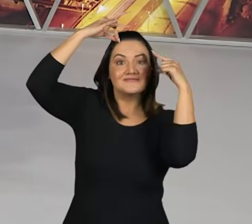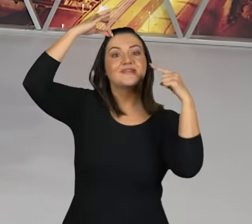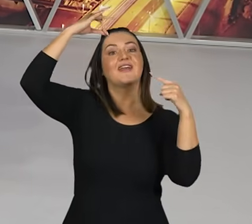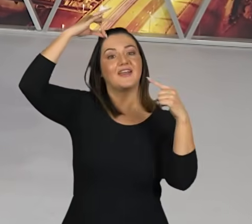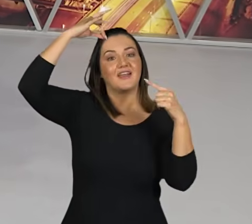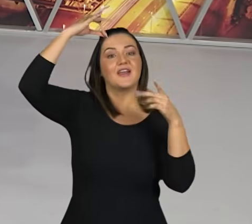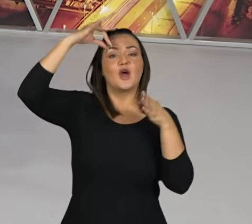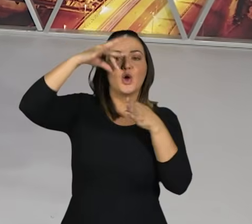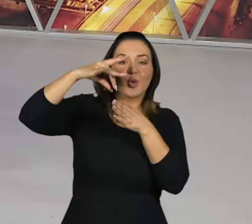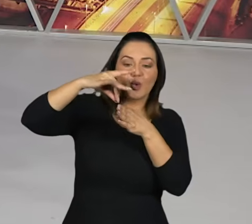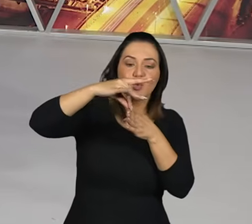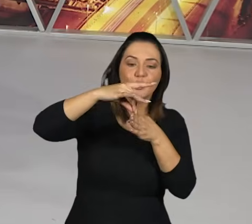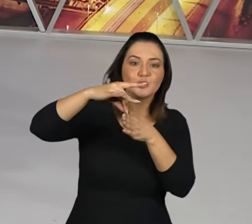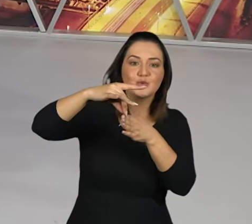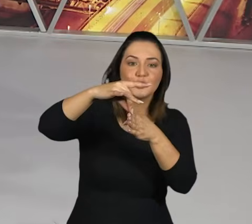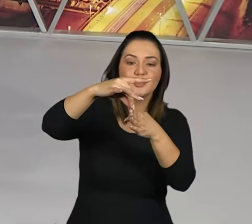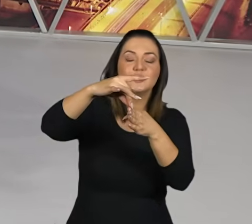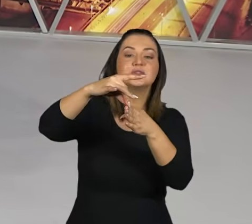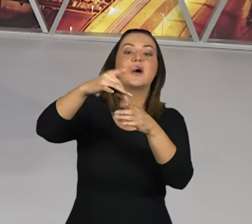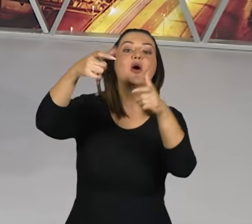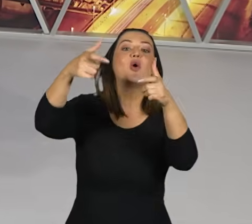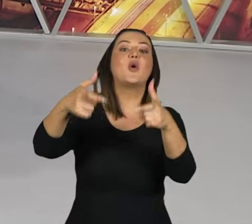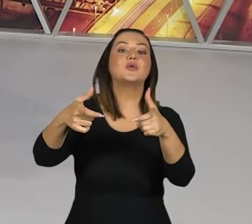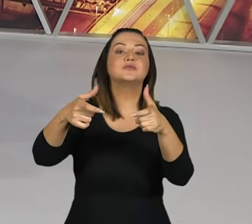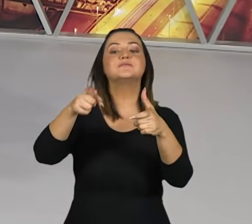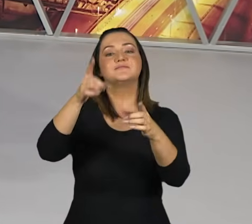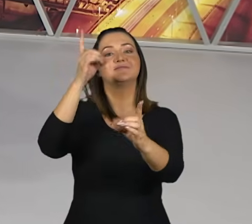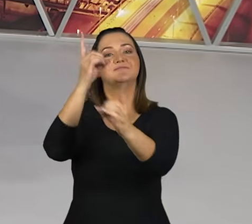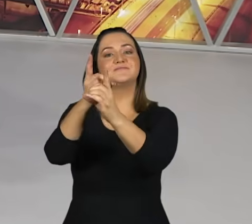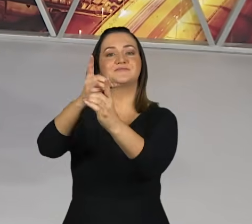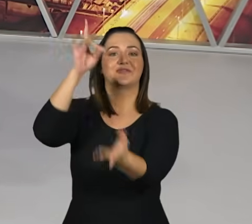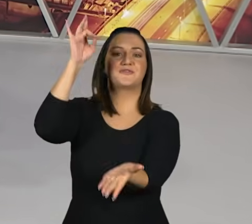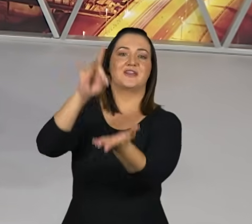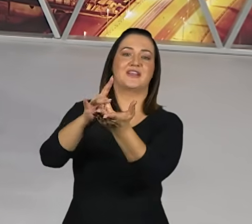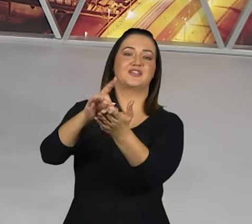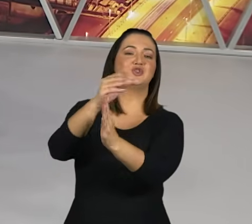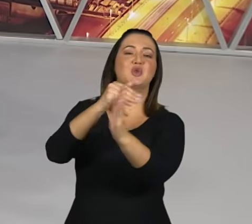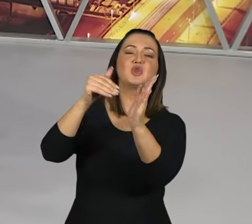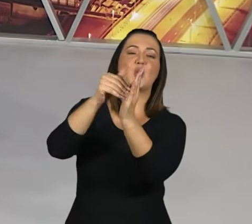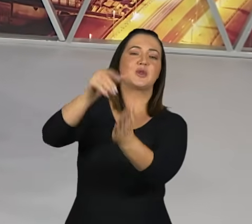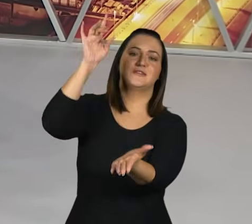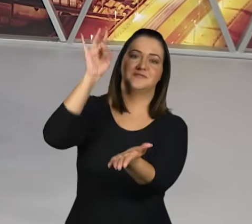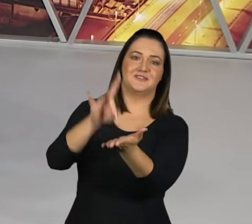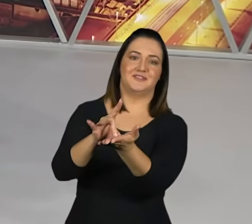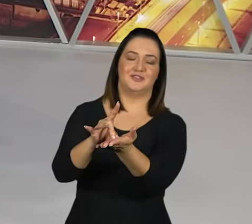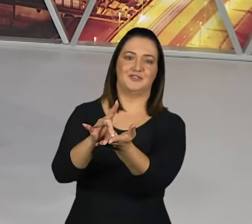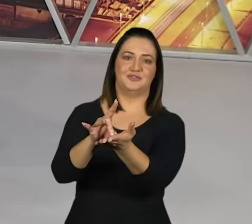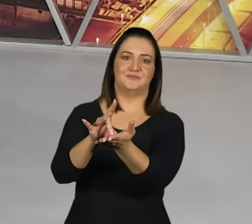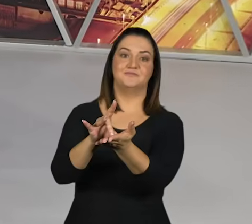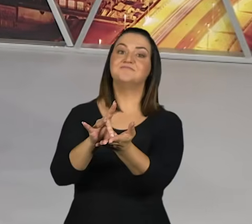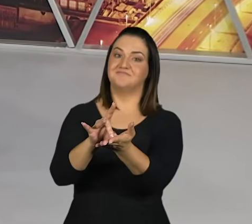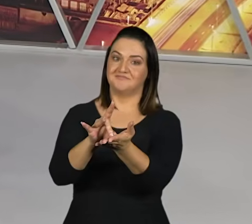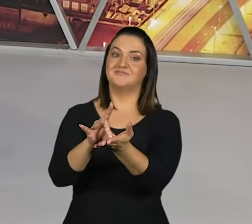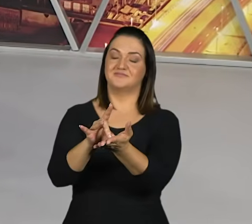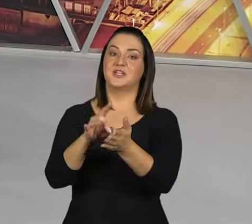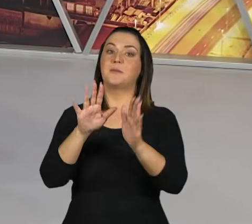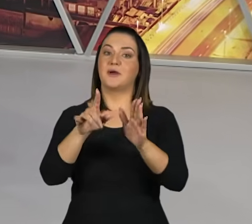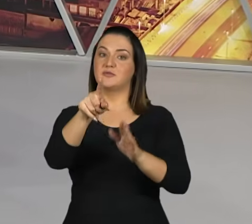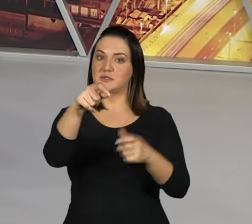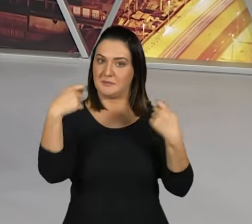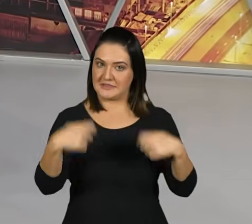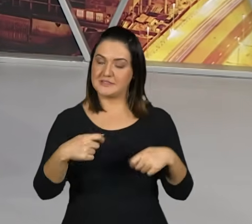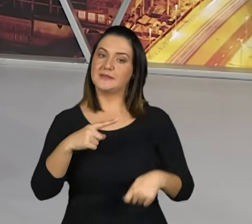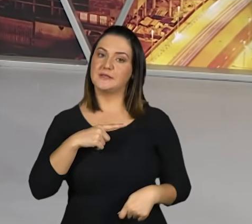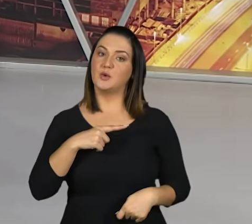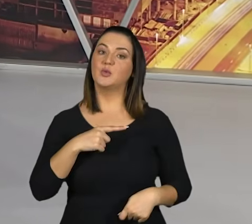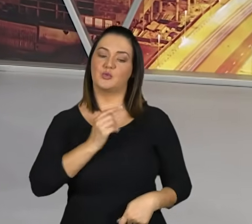quem conduz você em toda a verdade. Mas para isso, você precisa ser uma